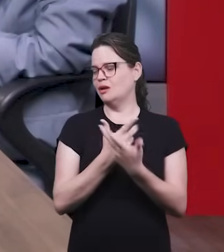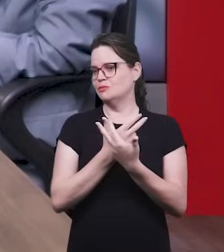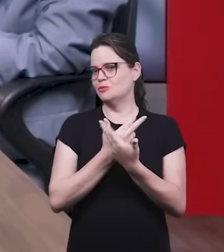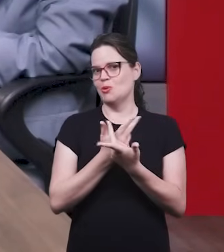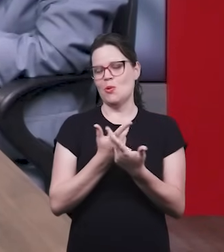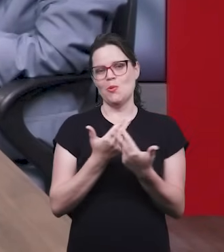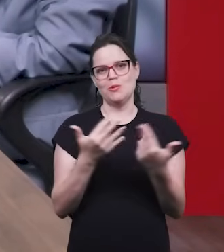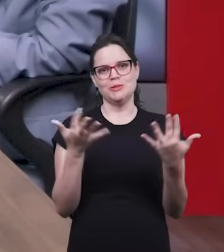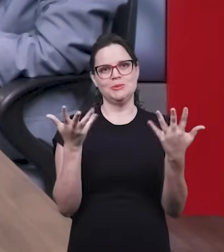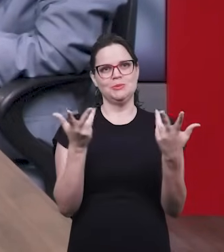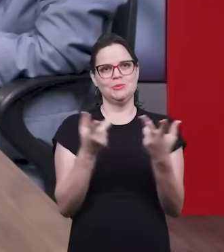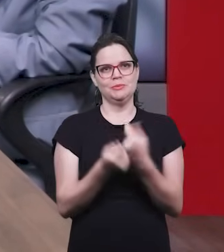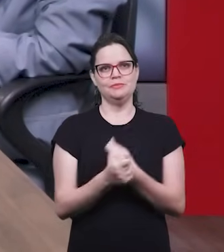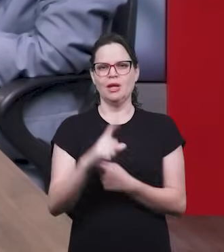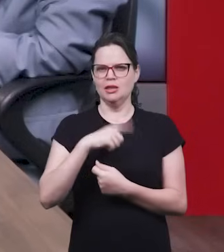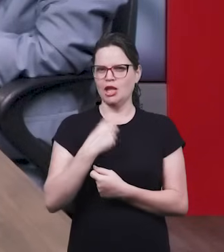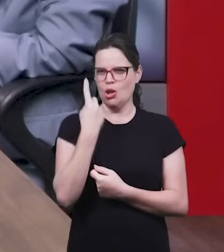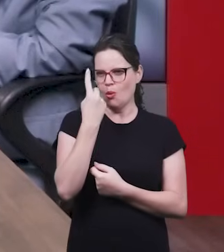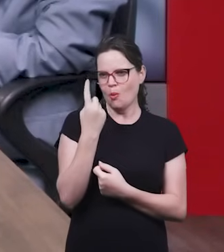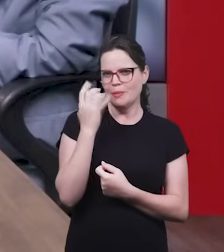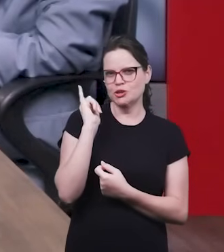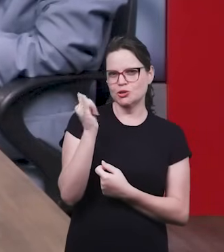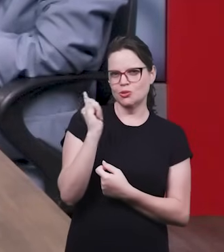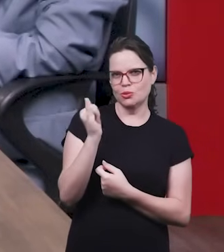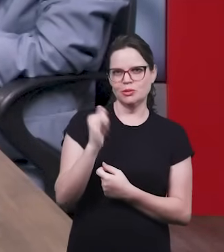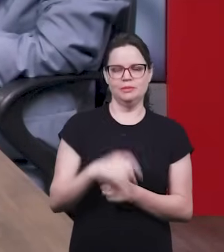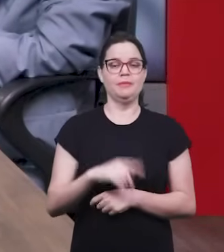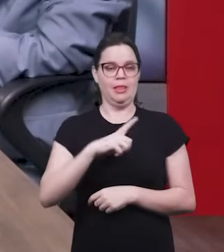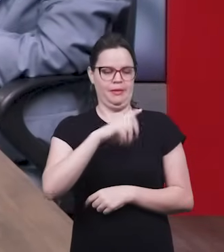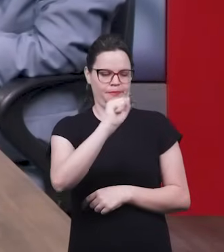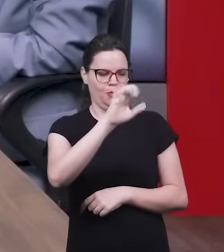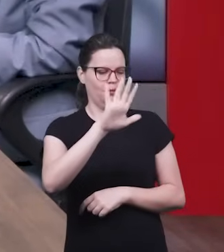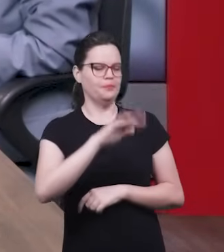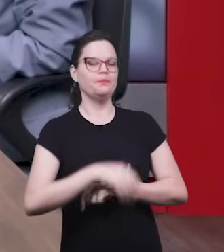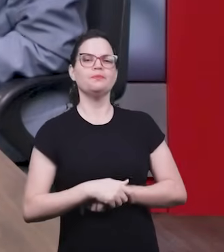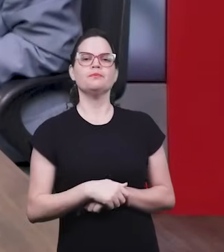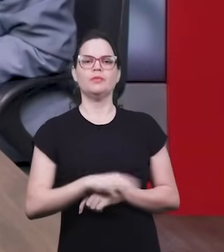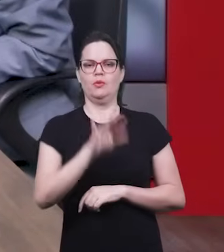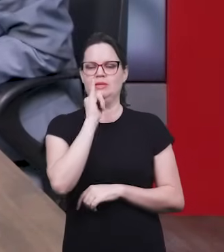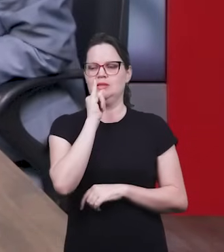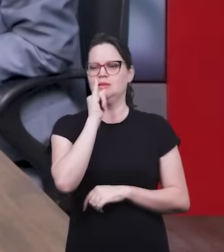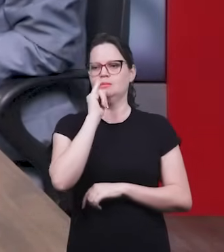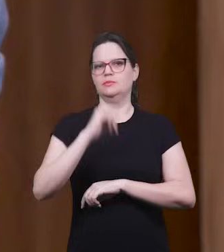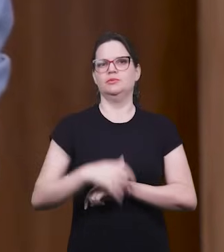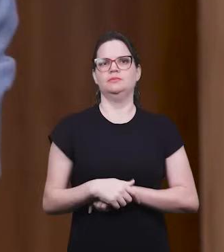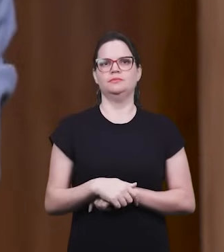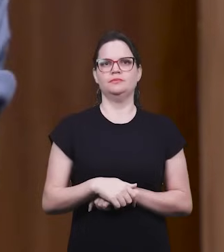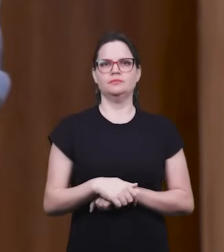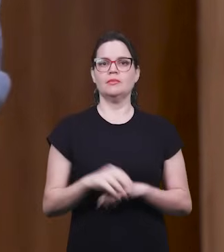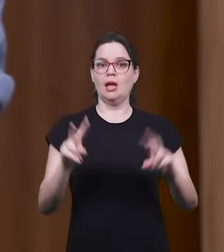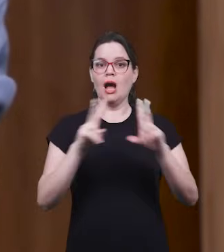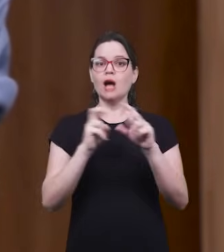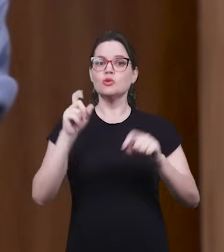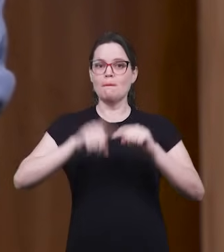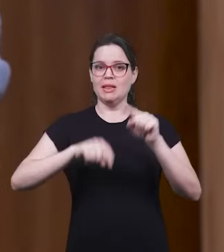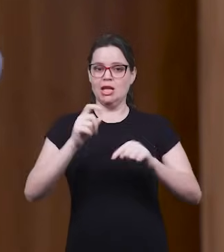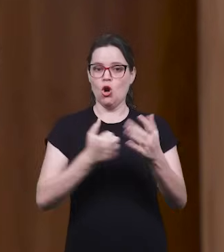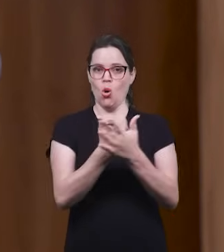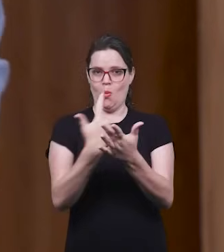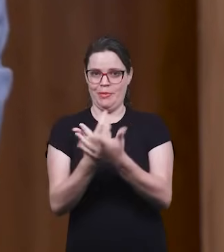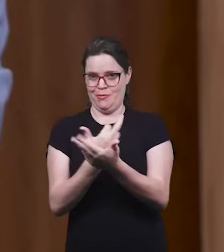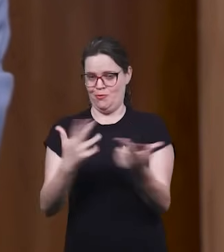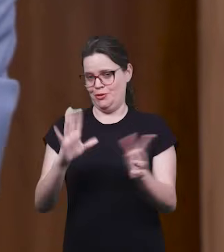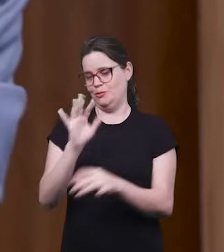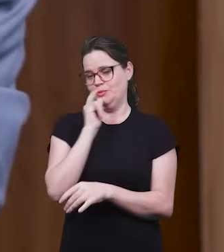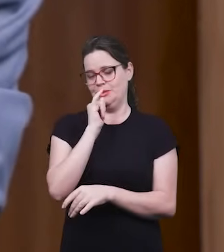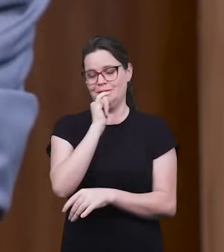Incríveis. Tem alguma, pastor, que o senhor quer destacar? Tem. Você quer ver uma coisa? Nós estávamos, por exemplo, em questão até material.